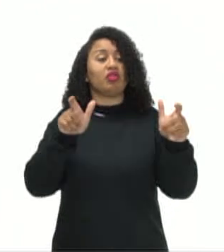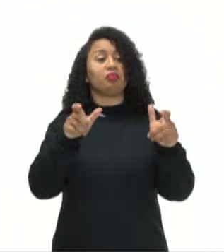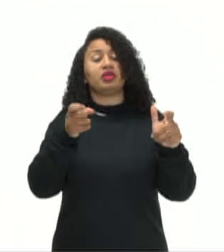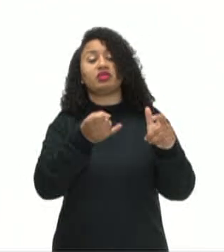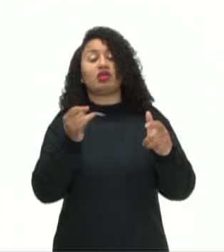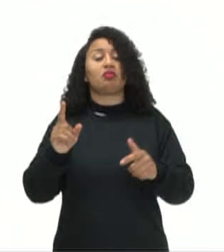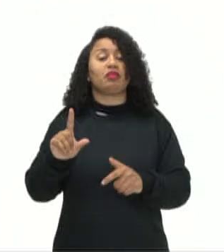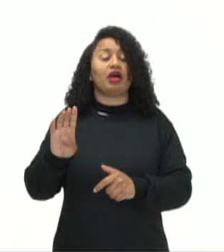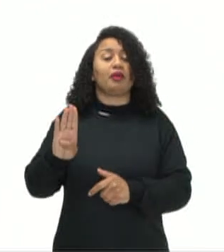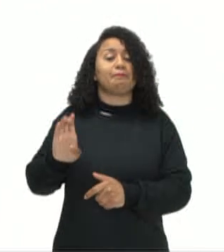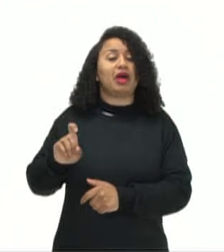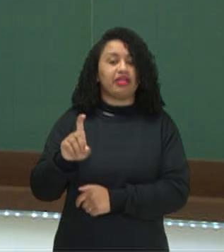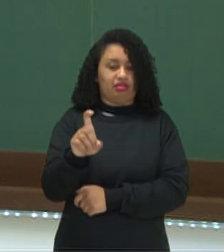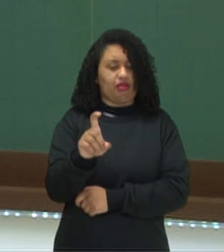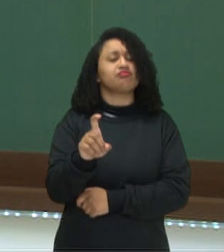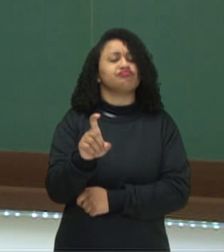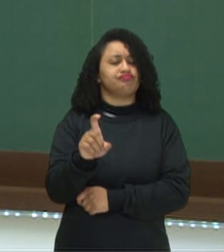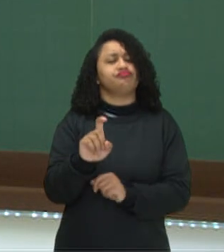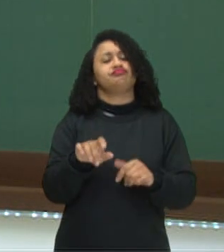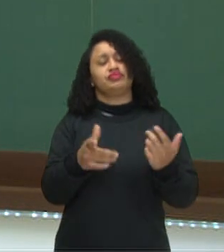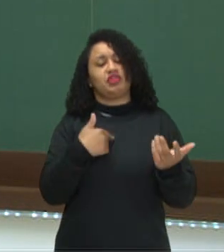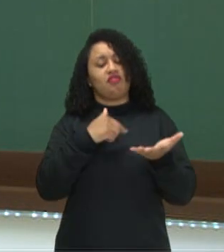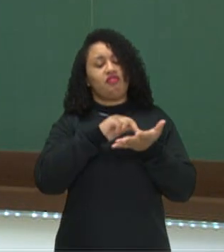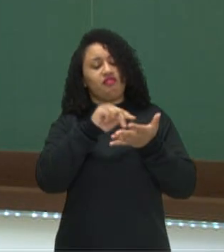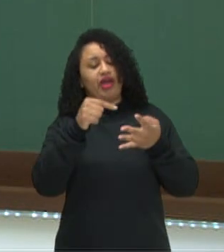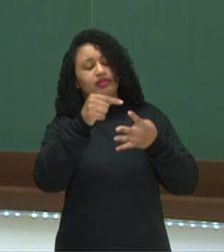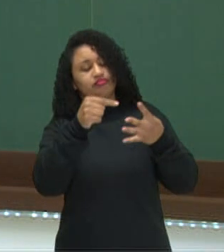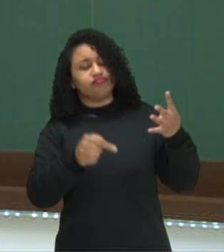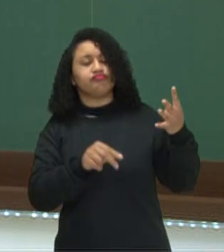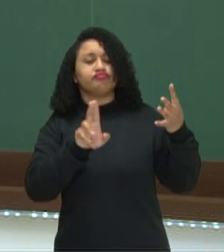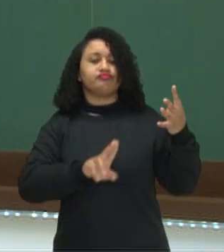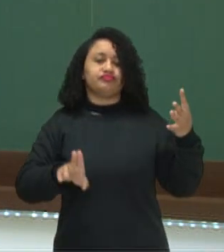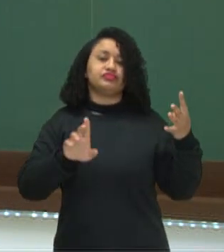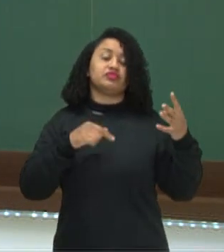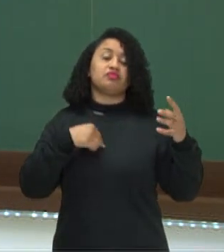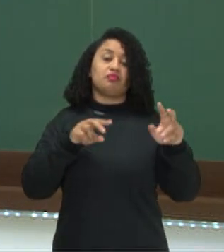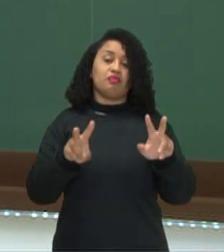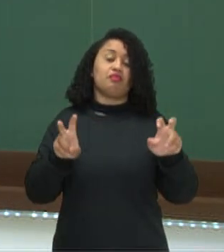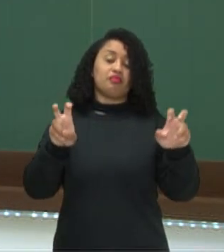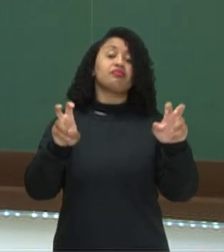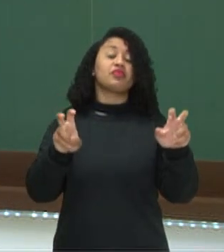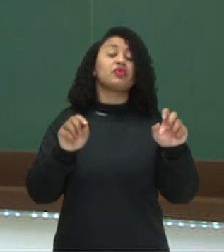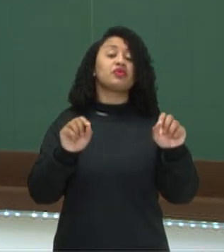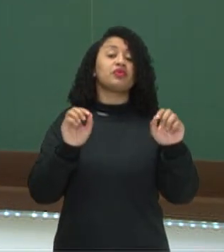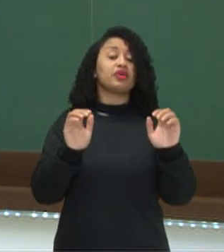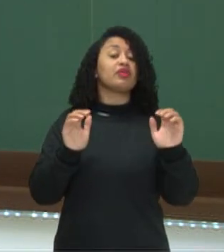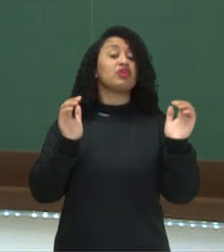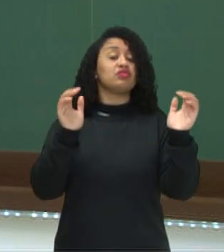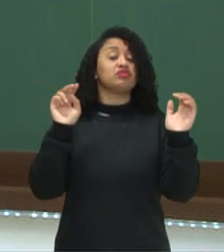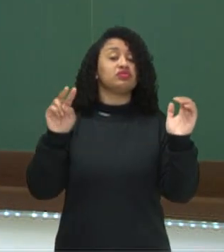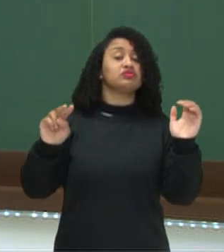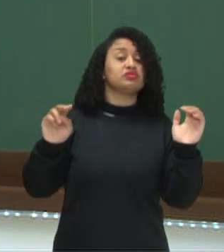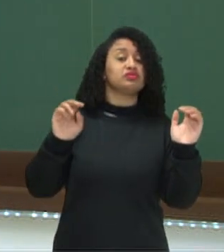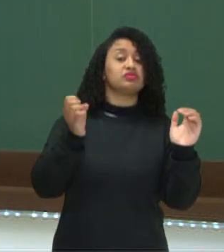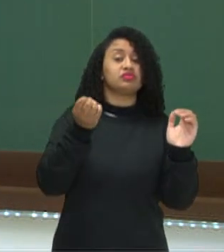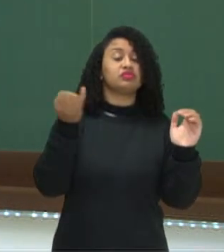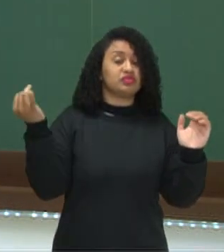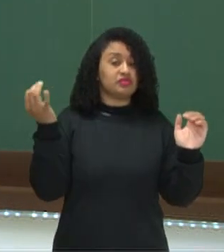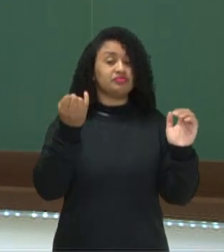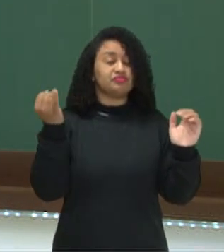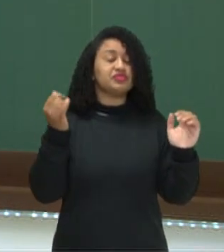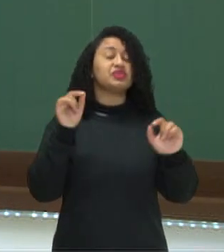algumas bactérias. Então, são inúmeras aplicações para a nossa função quadrática quando se refere